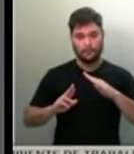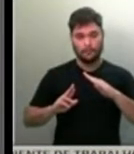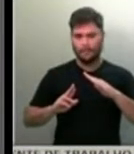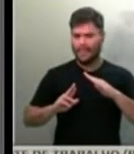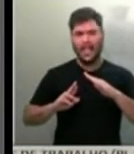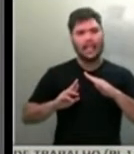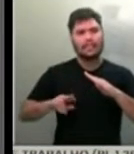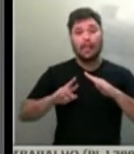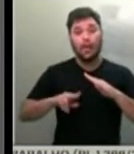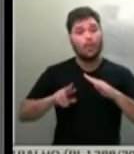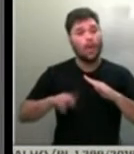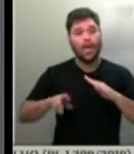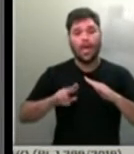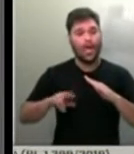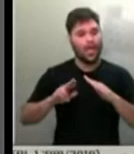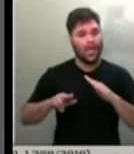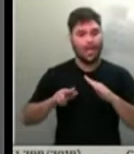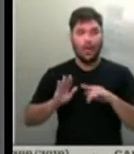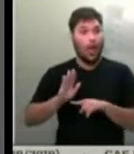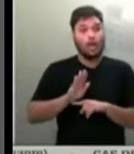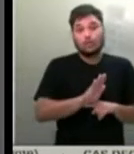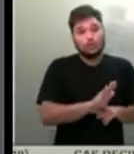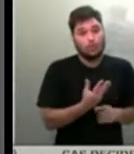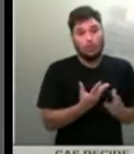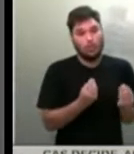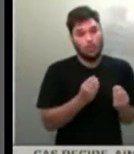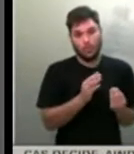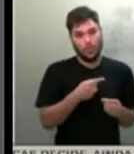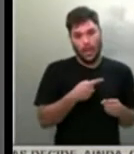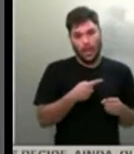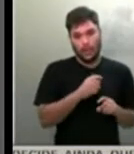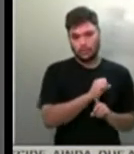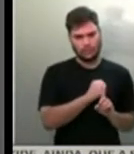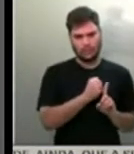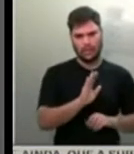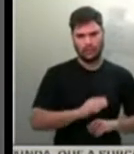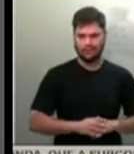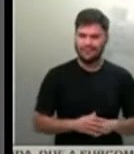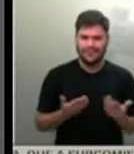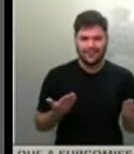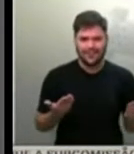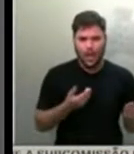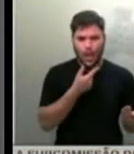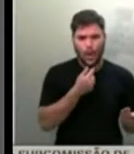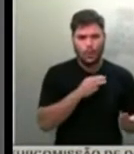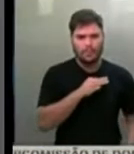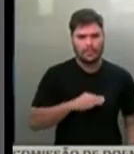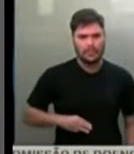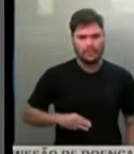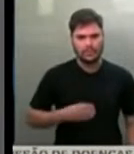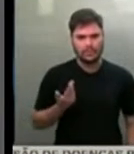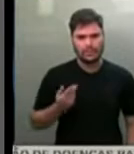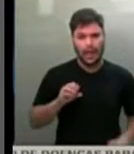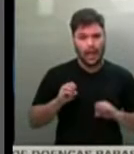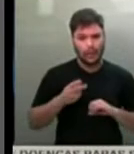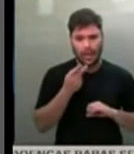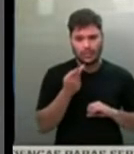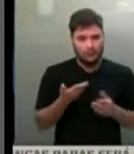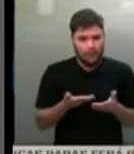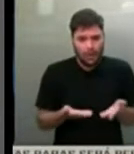úteis para a sociedade. Um ministro de Educação fez essa declaração, o presidente